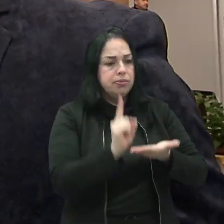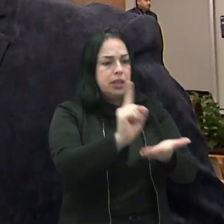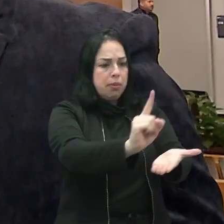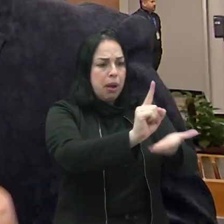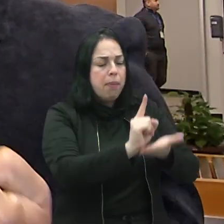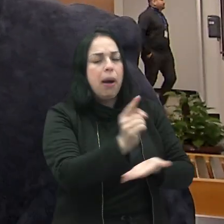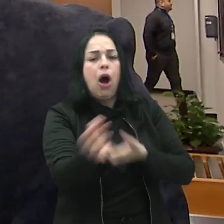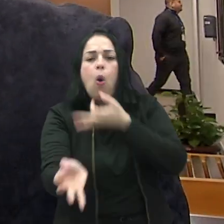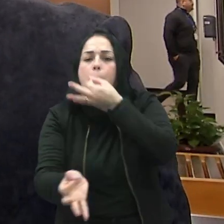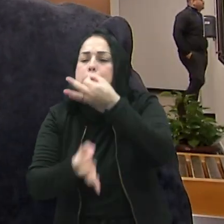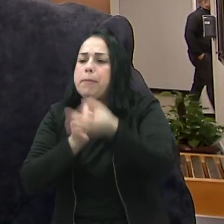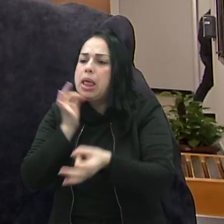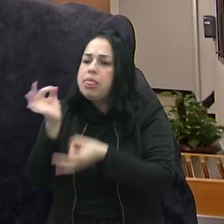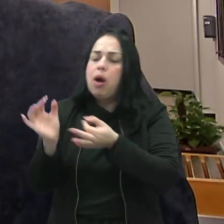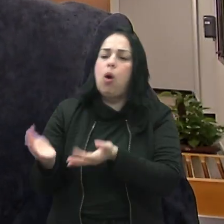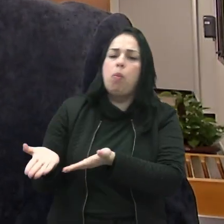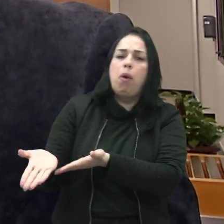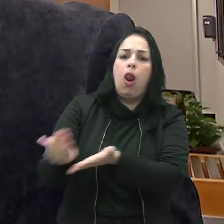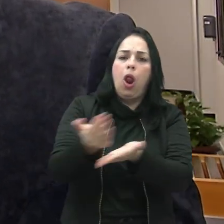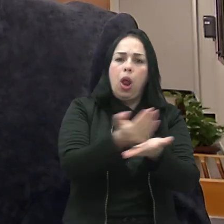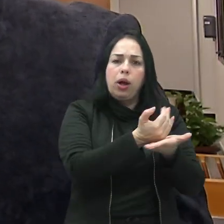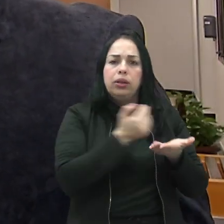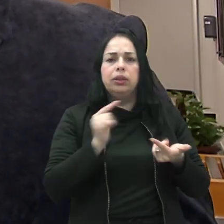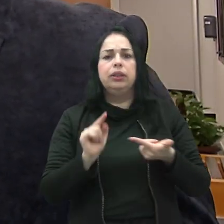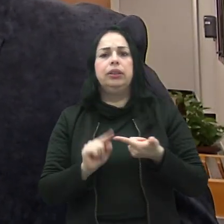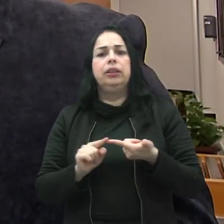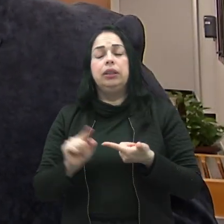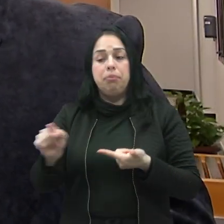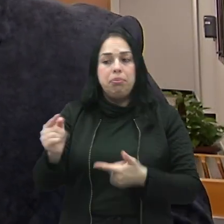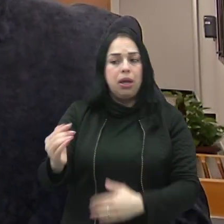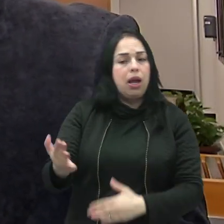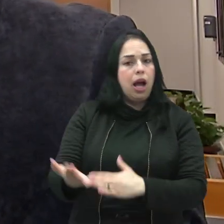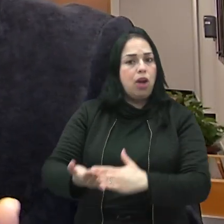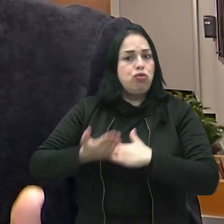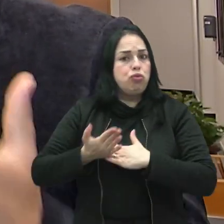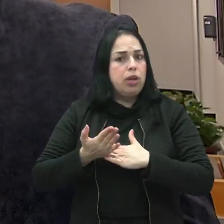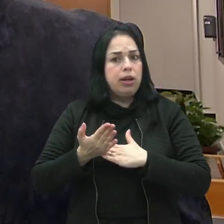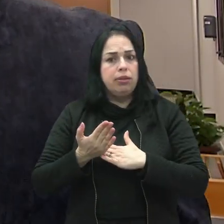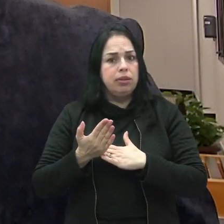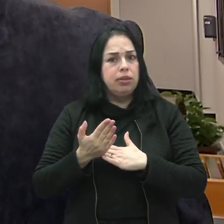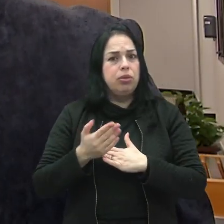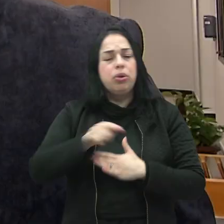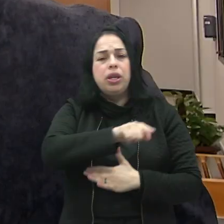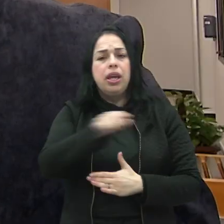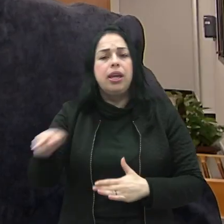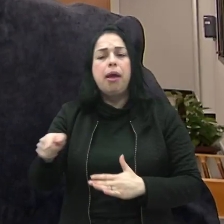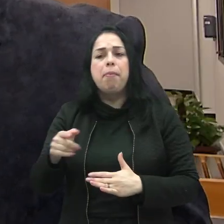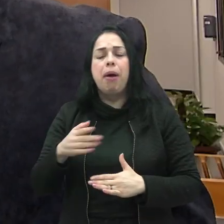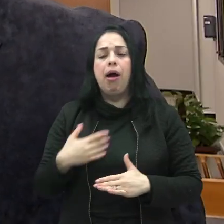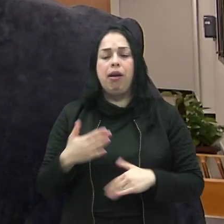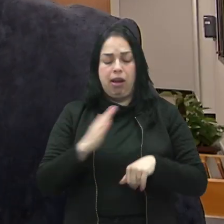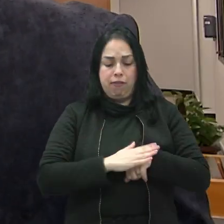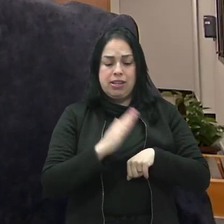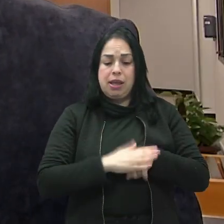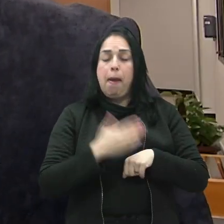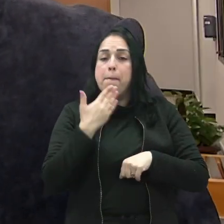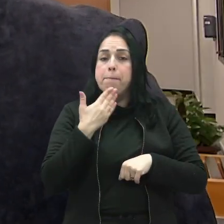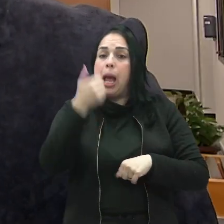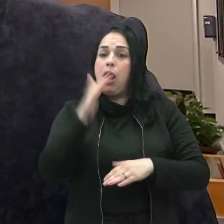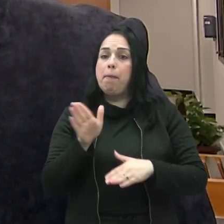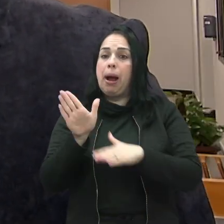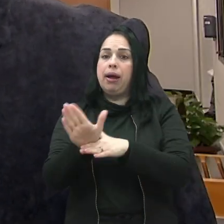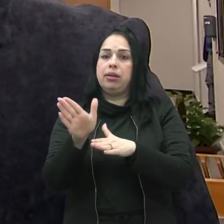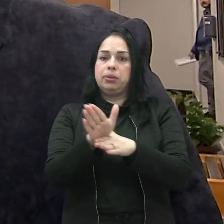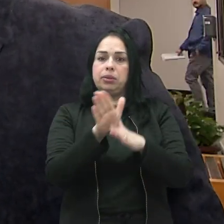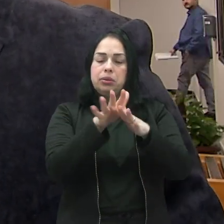Câmara para que ele traga a sugestão, né, para que ele nos oriente também o que é o melhor para o